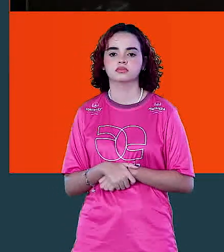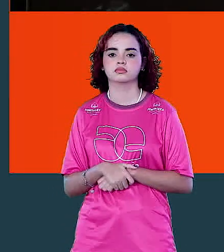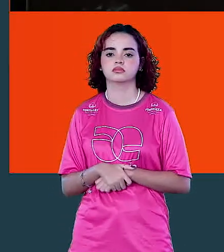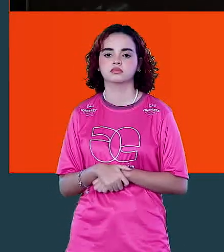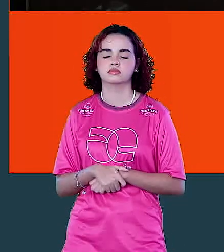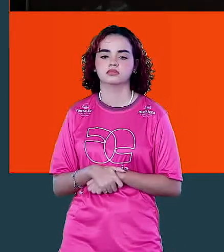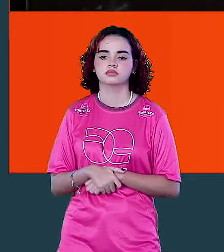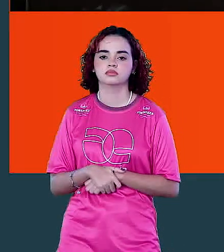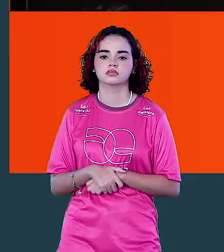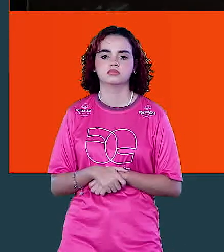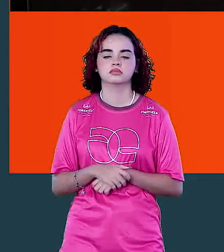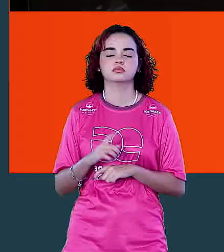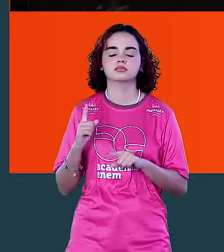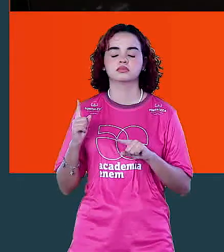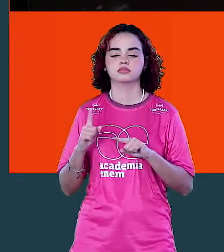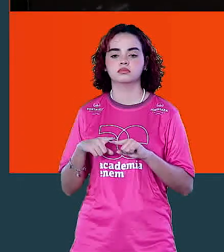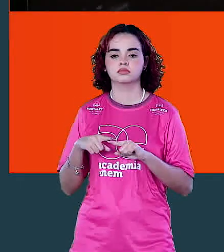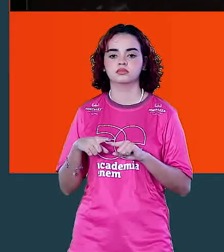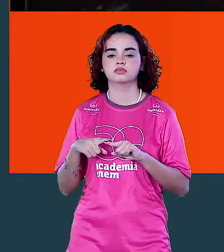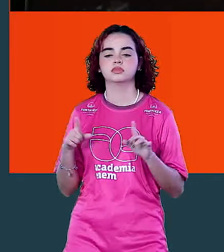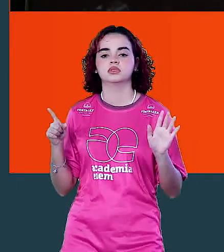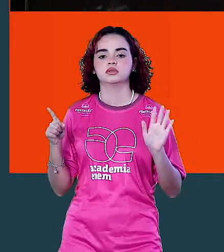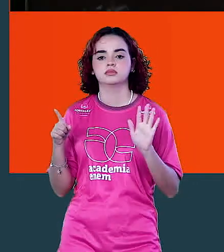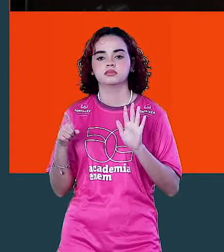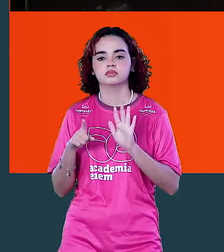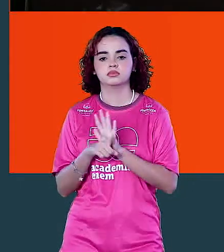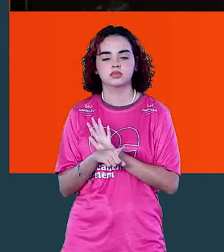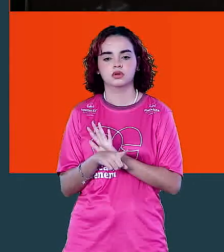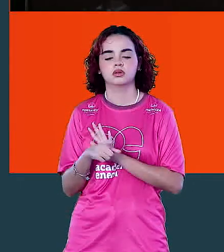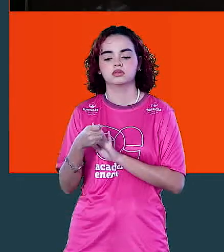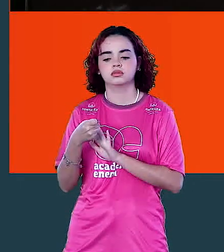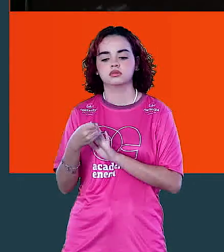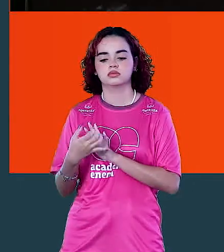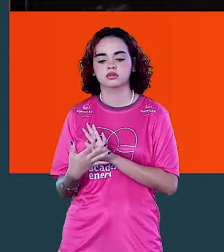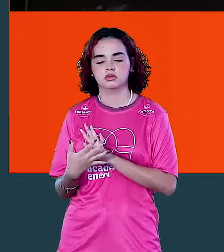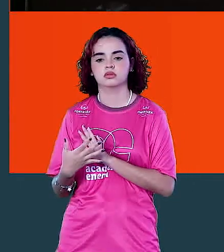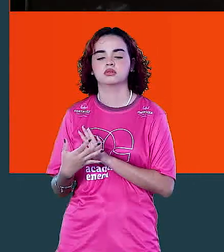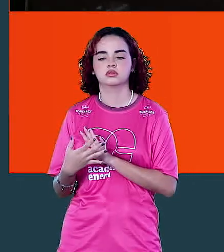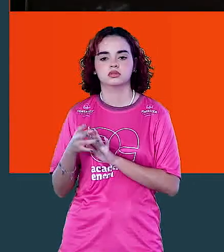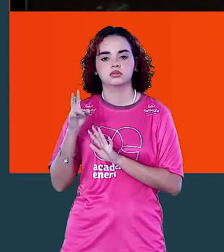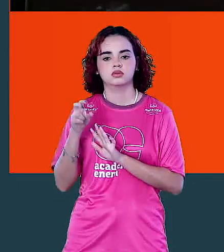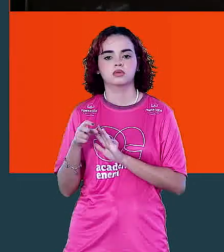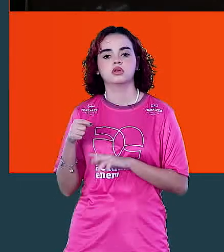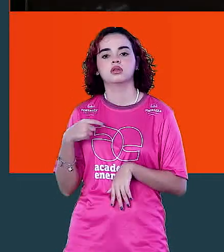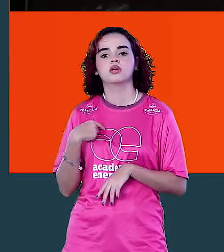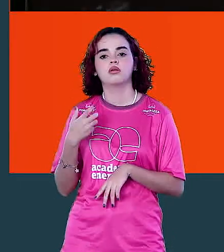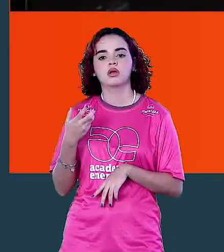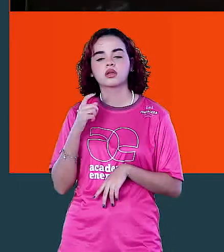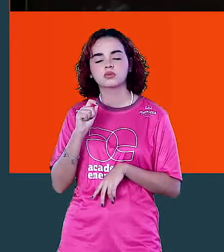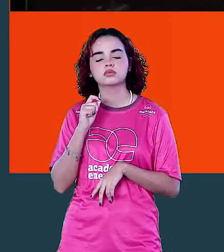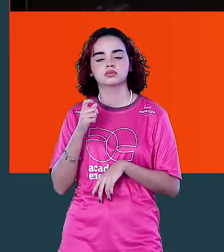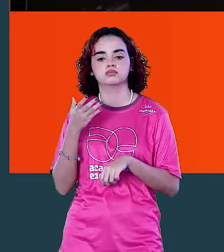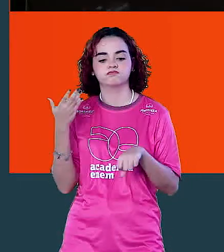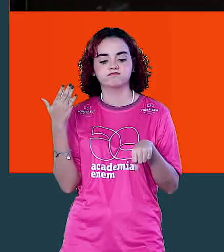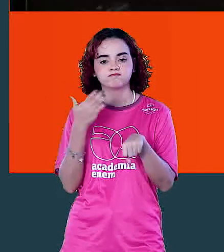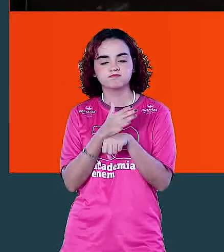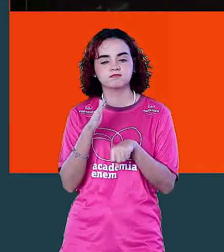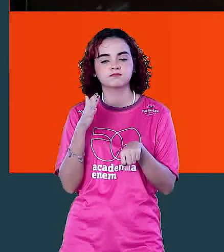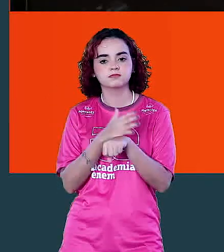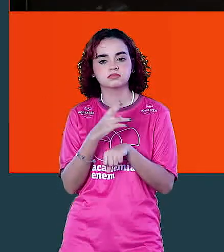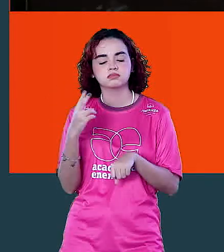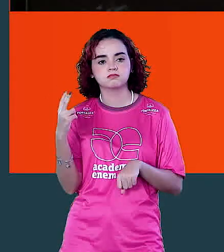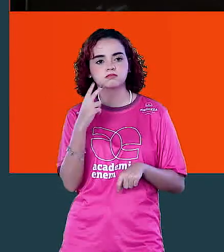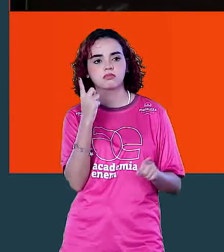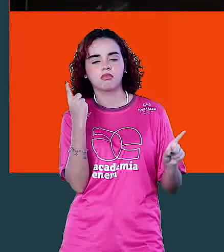A próxima questão, galera, ela envolve exatamente isso. E aí eu queria que vocês treinassem o olhar de vocês nesse tipo de